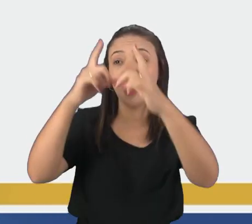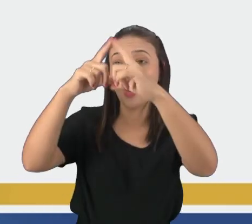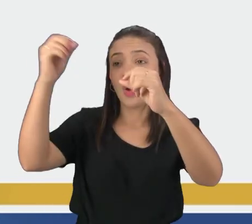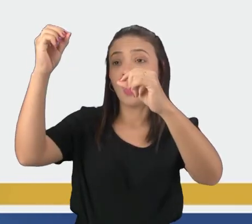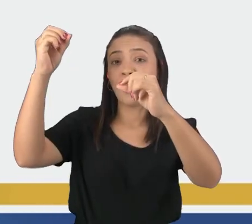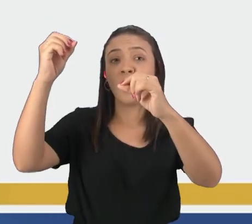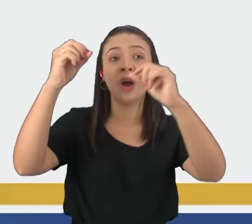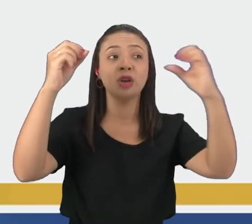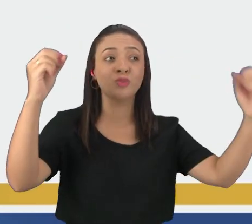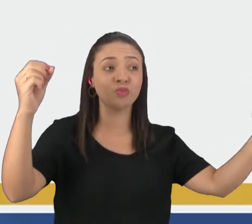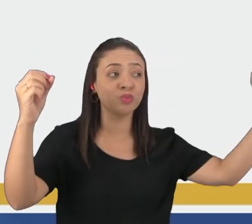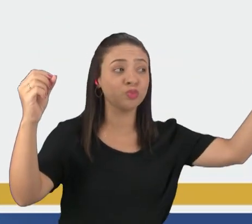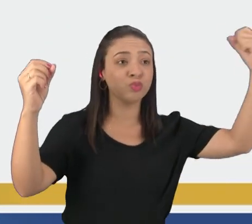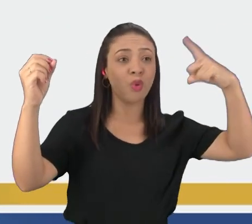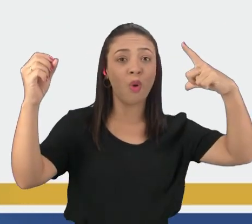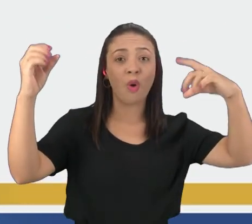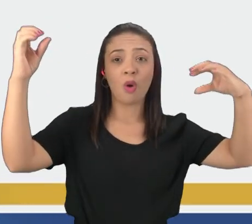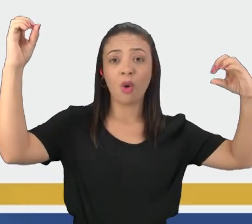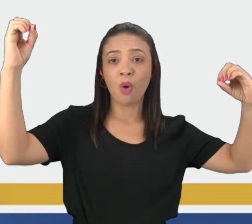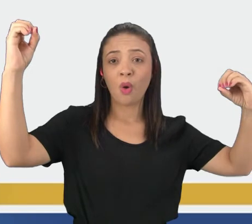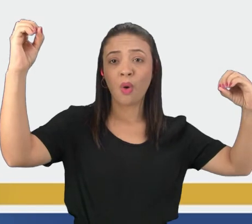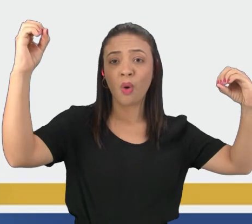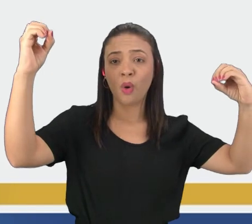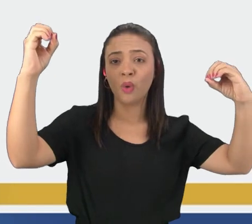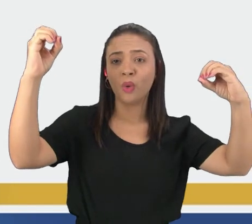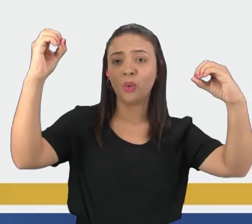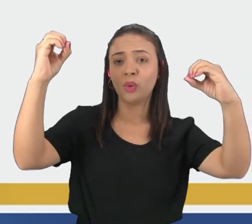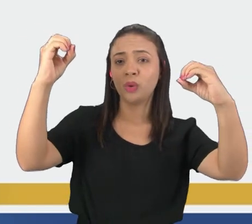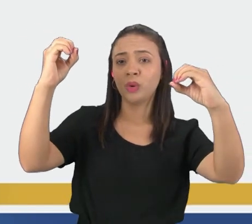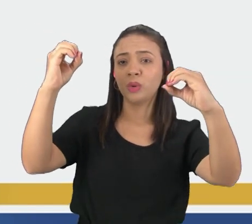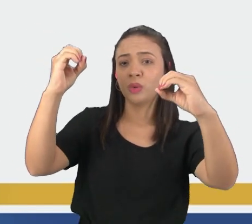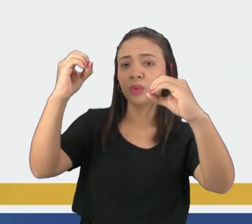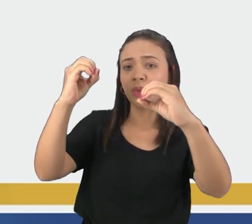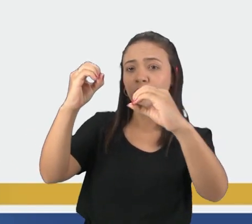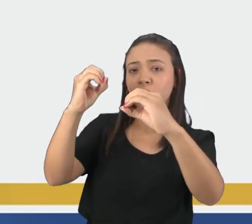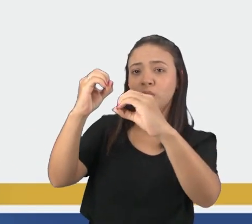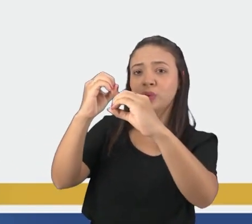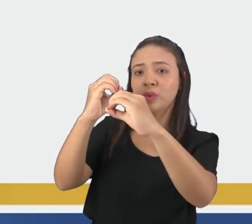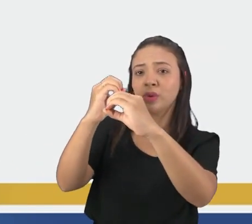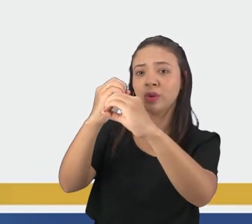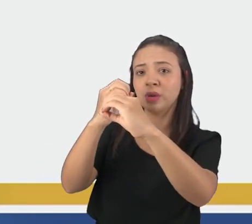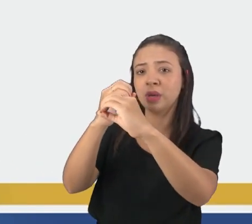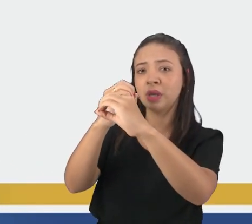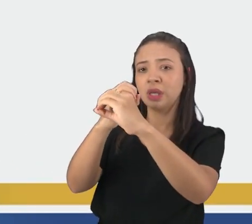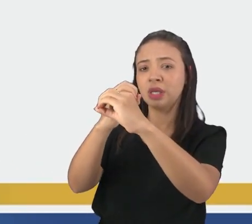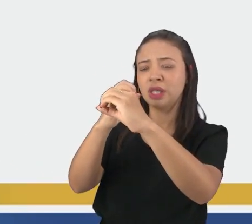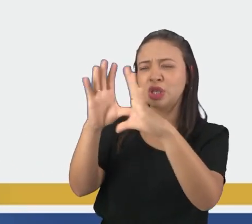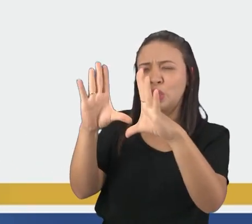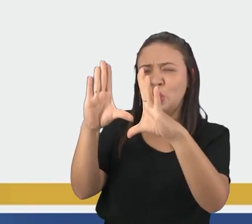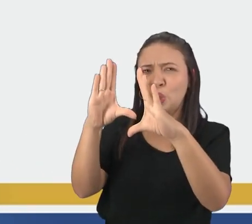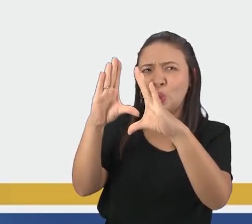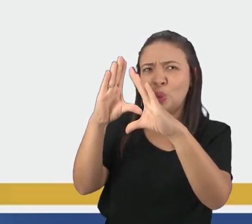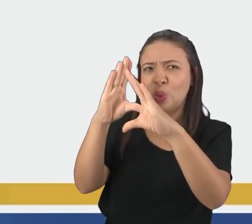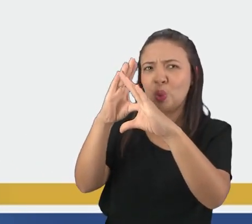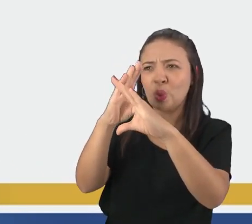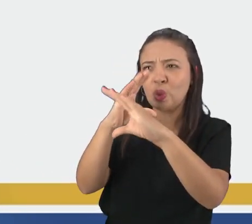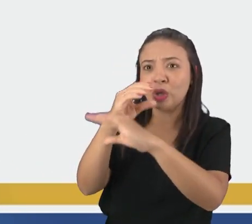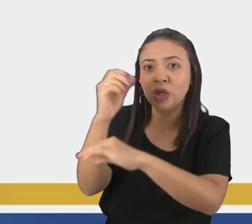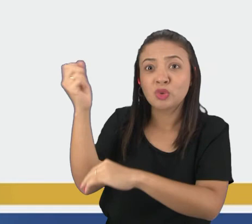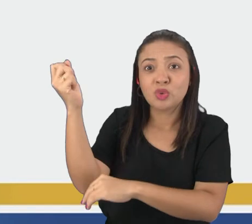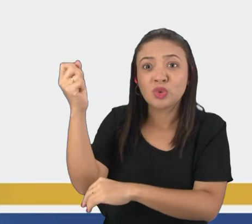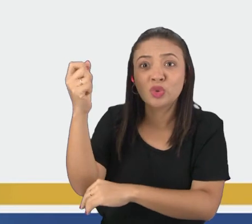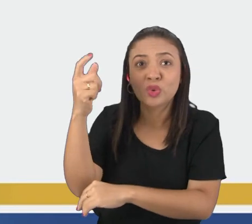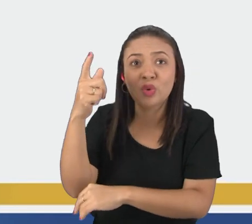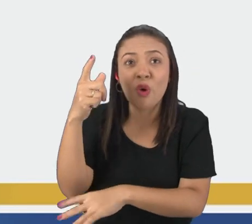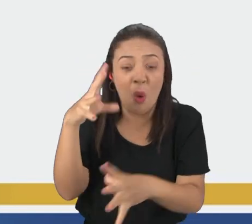lua e o sol ficam juntos no céu. Mas aí tudo escurece e o sol